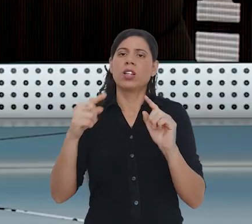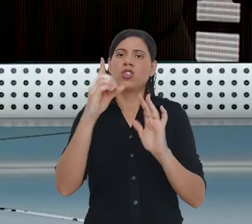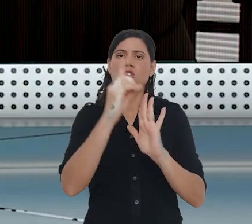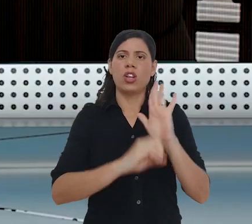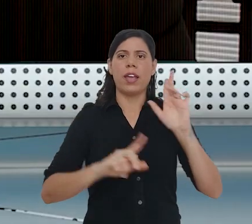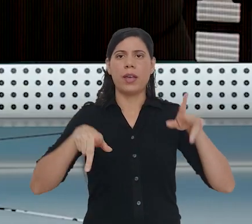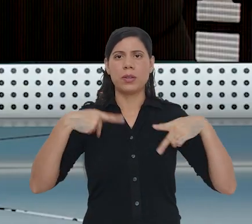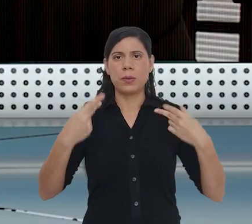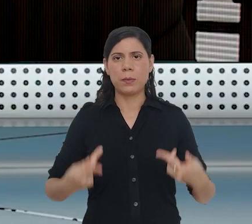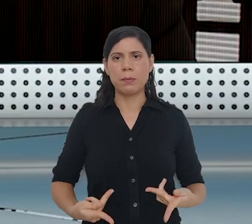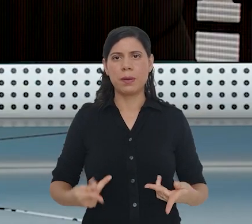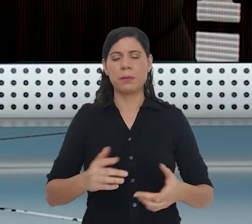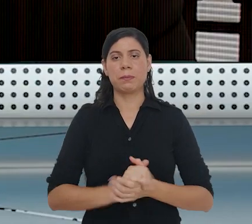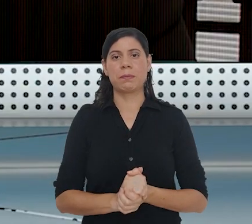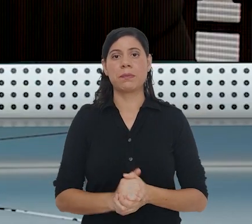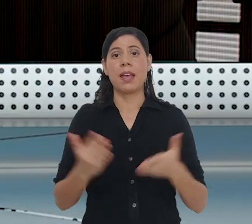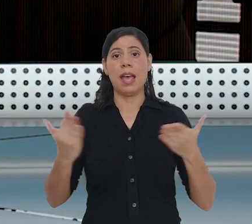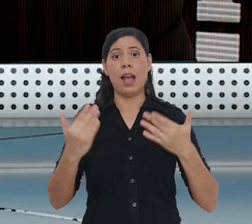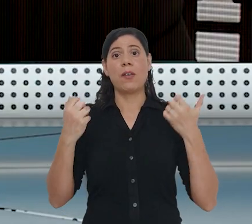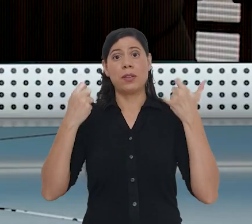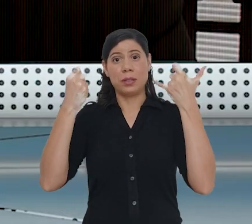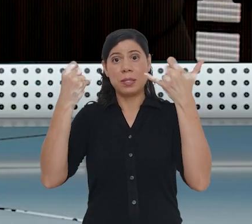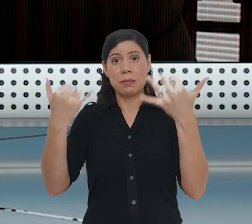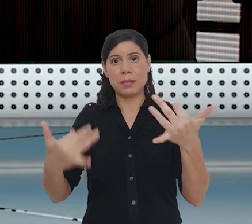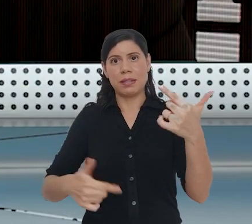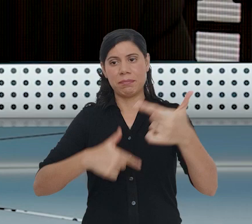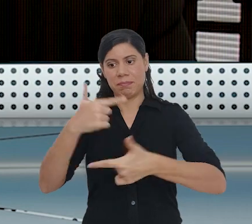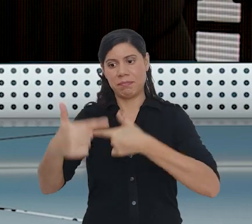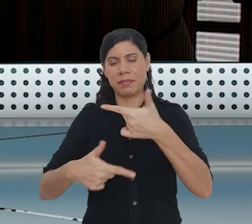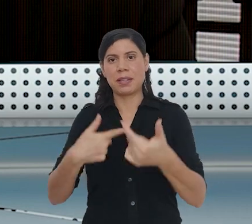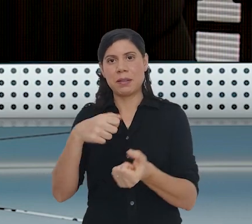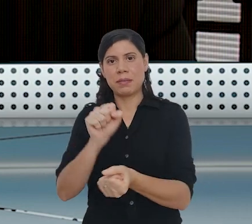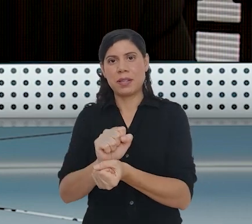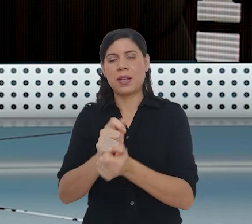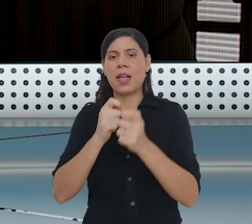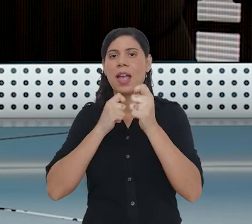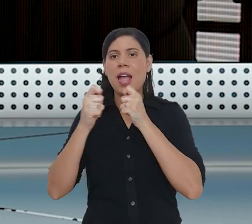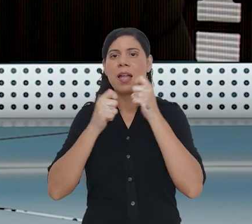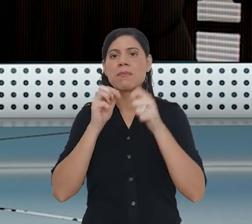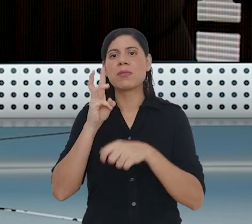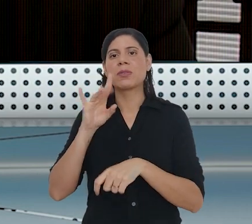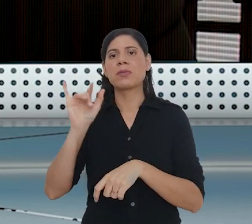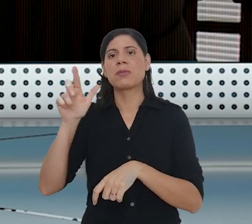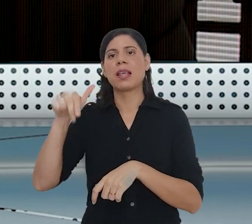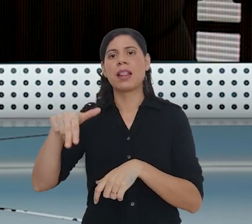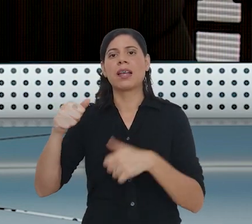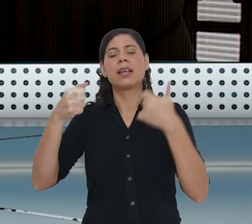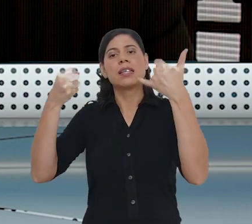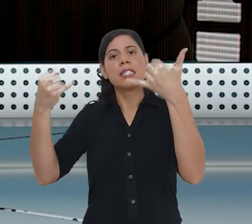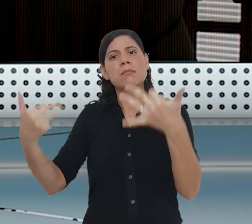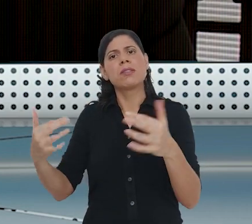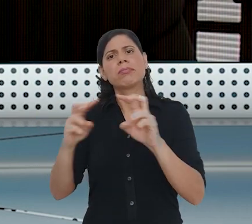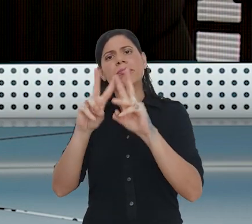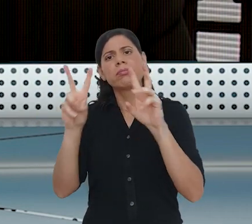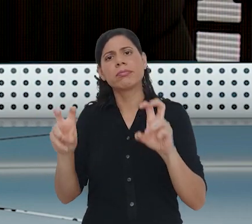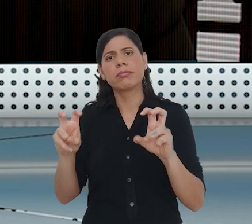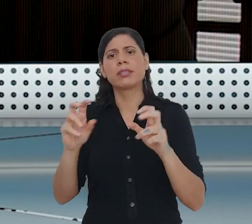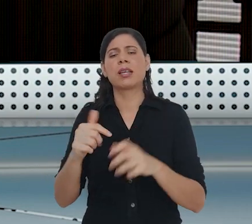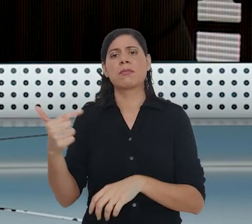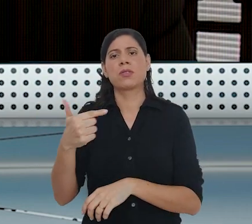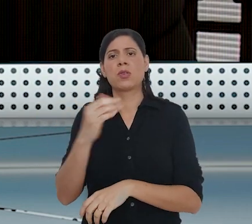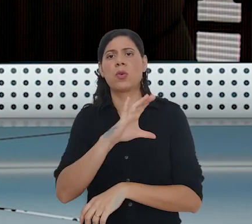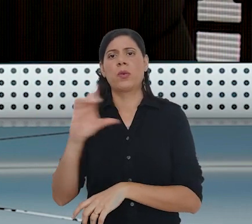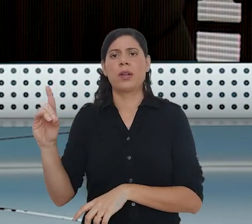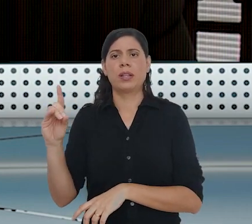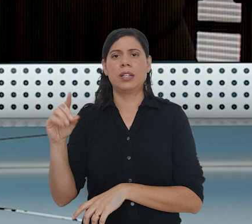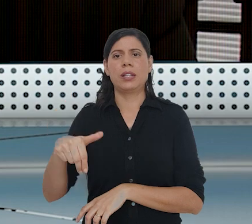humanos. E agora vamos continuar falando de trabalho escravo. O repórter William Nascimento conversou sobre o tema com o